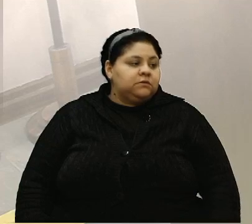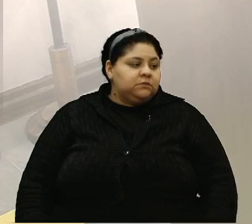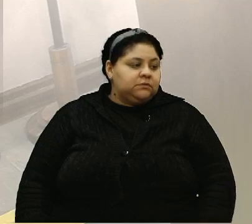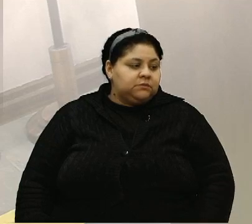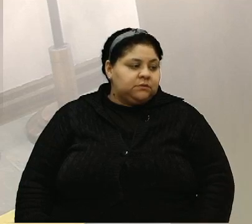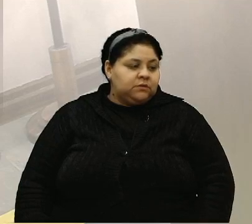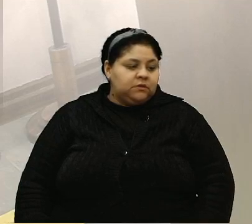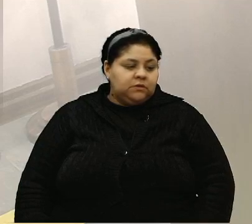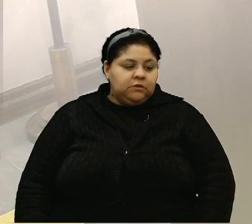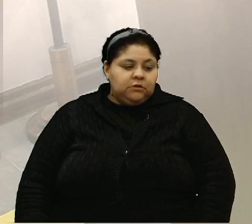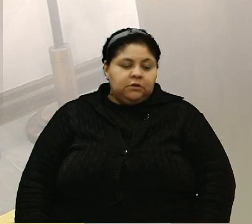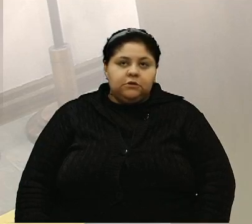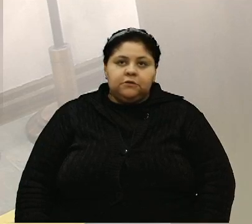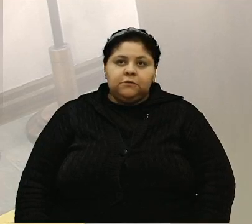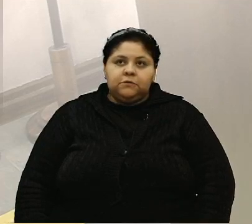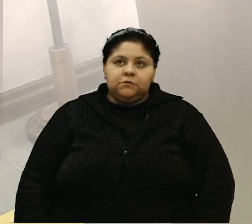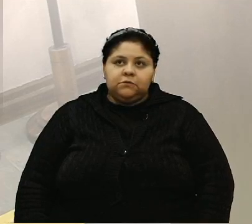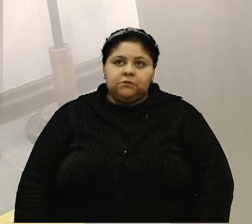Tá.